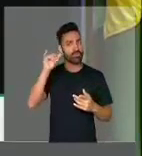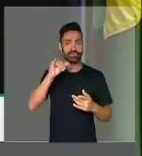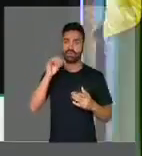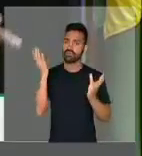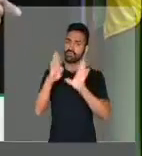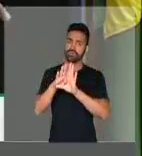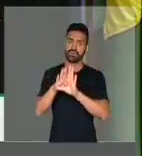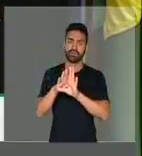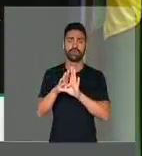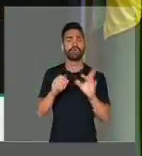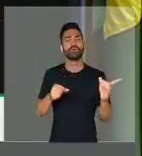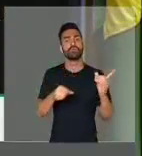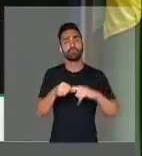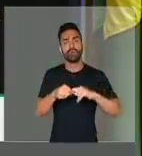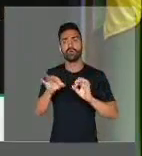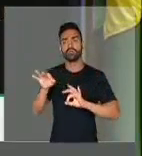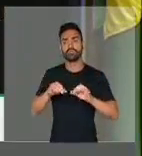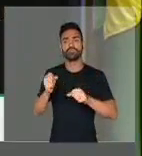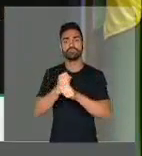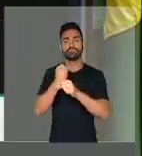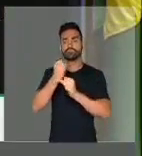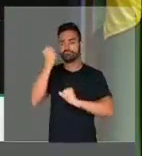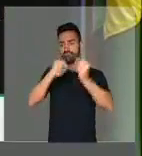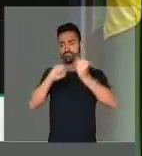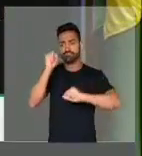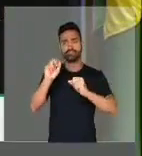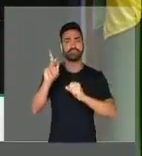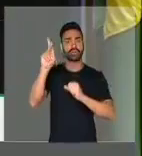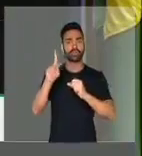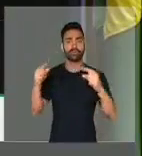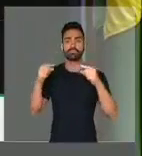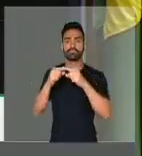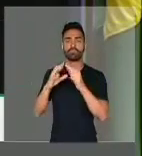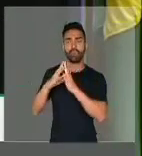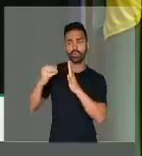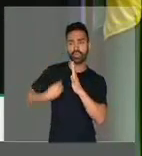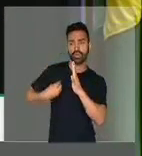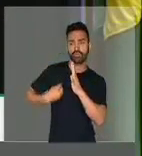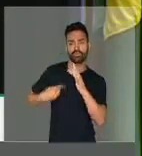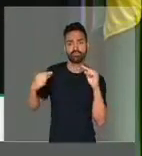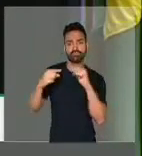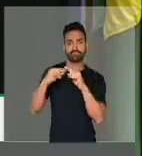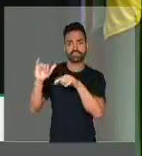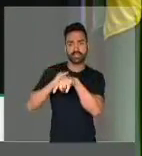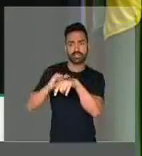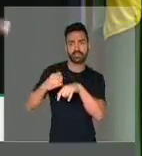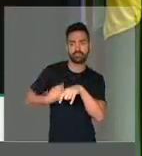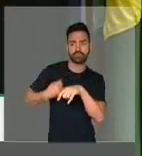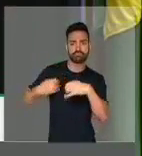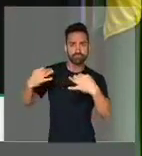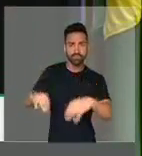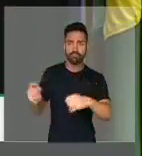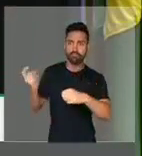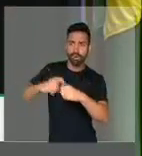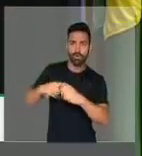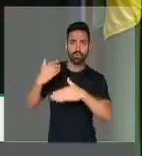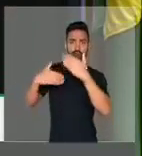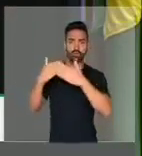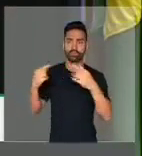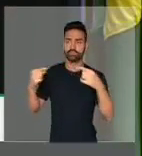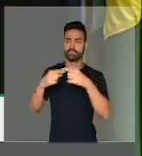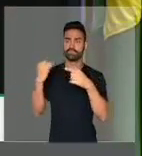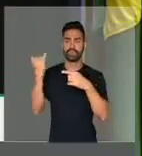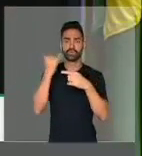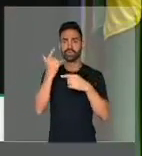que reposicione a política da Petrobras em relação, inclusive, ao seu modelo de funcionamento e as estratégias de funcionamento e o papel que essa empresa tem para o